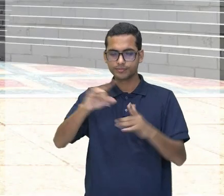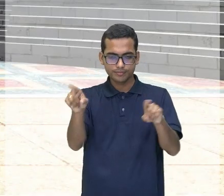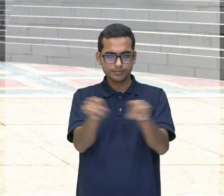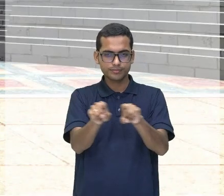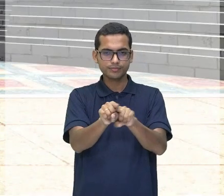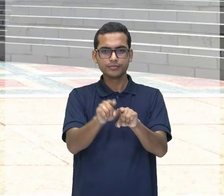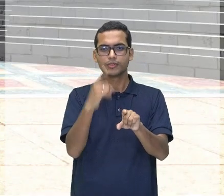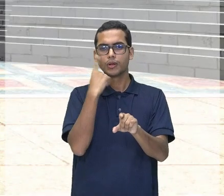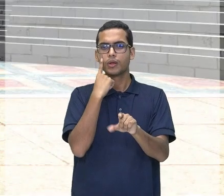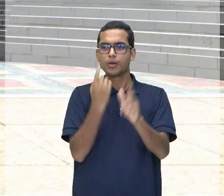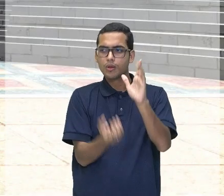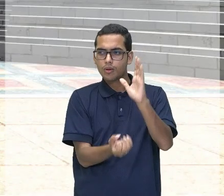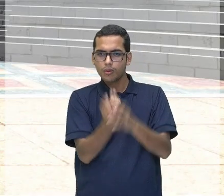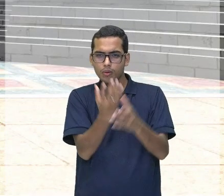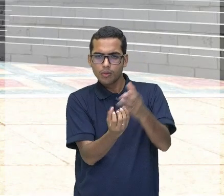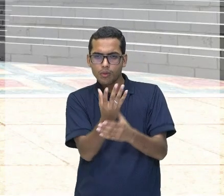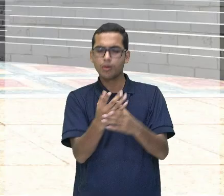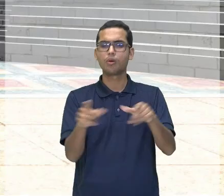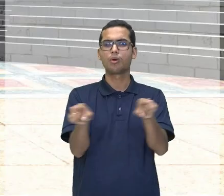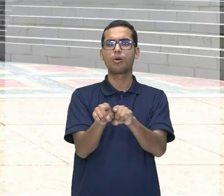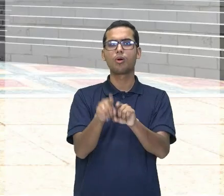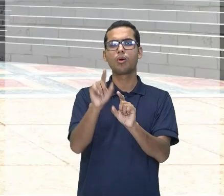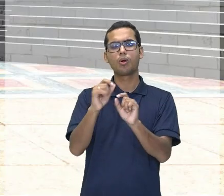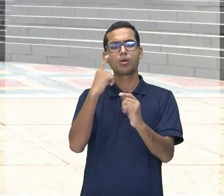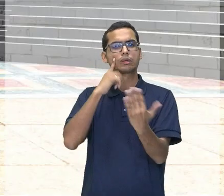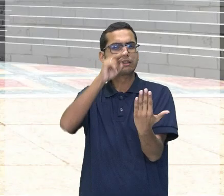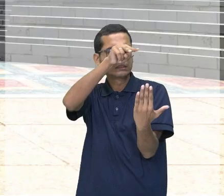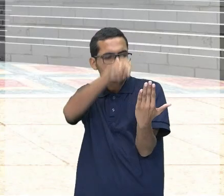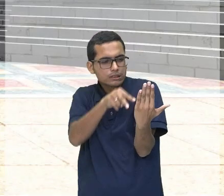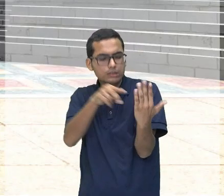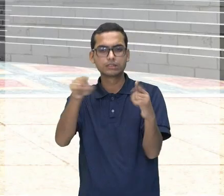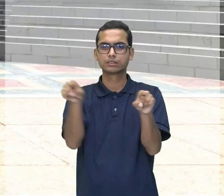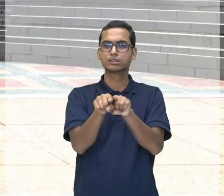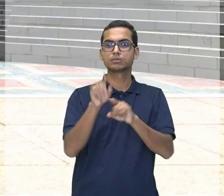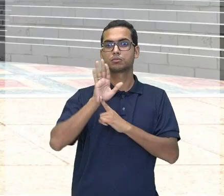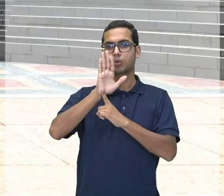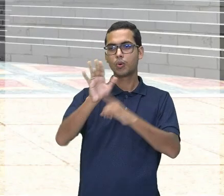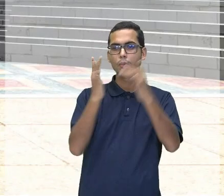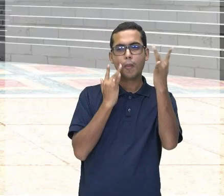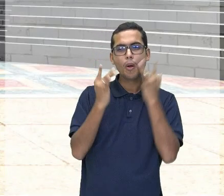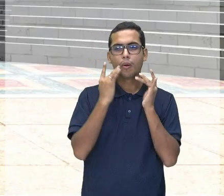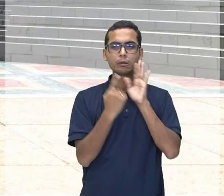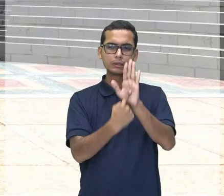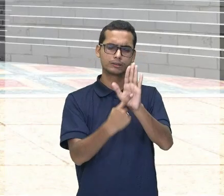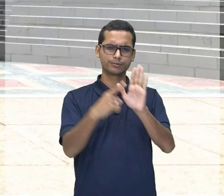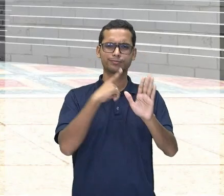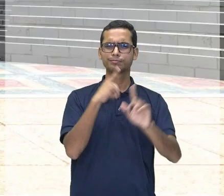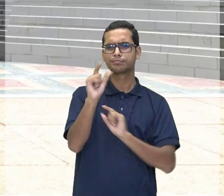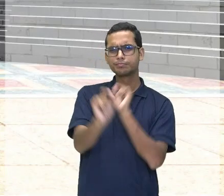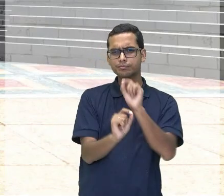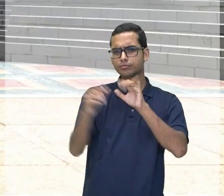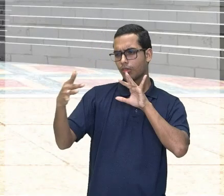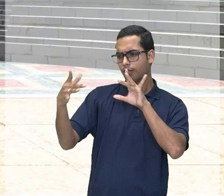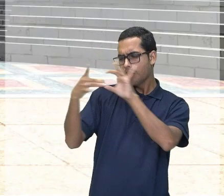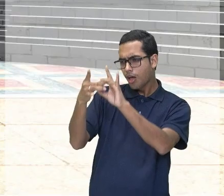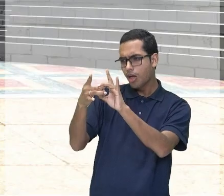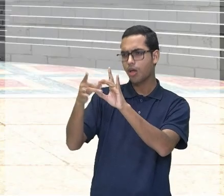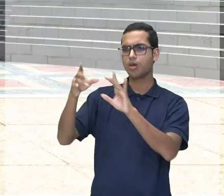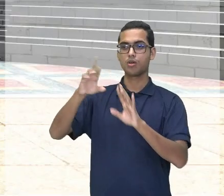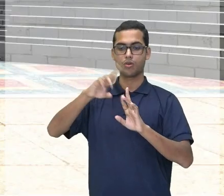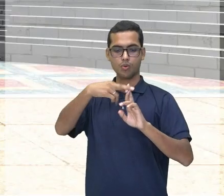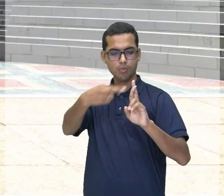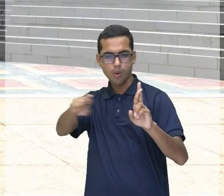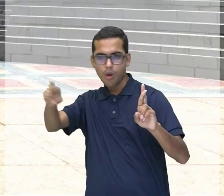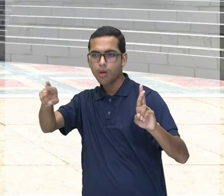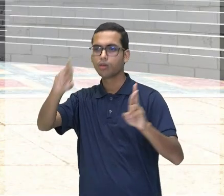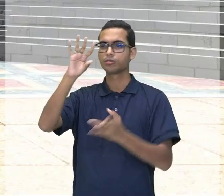produzido, sendo ainda produzido, lido e encenado. Então, a gente tinha aí, né, essa ligação com a